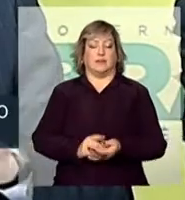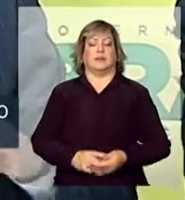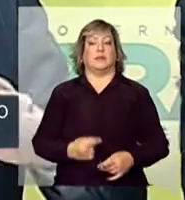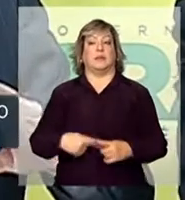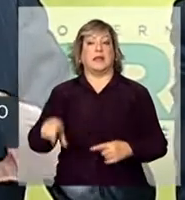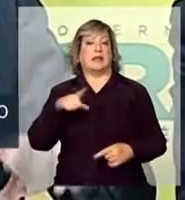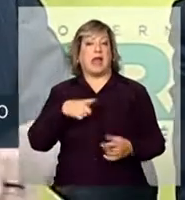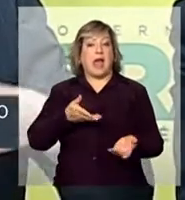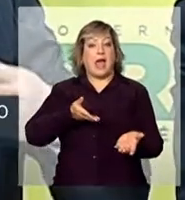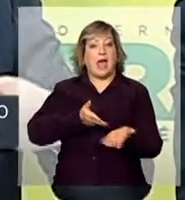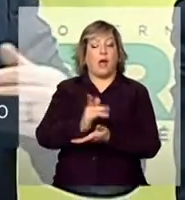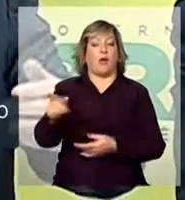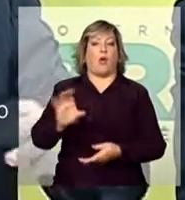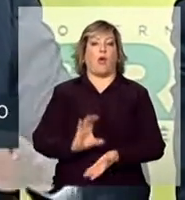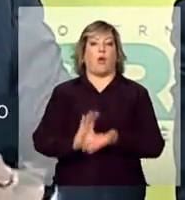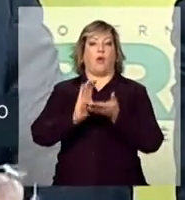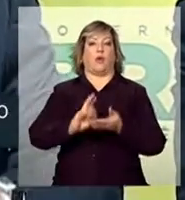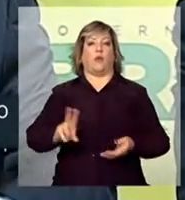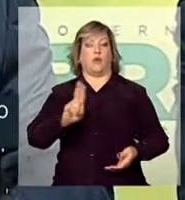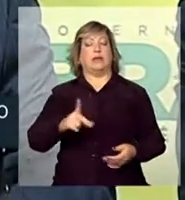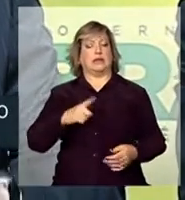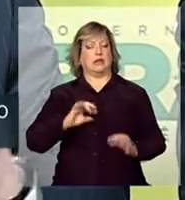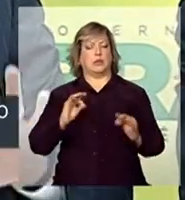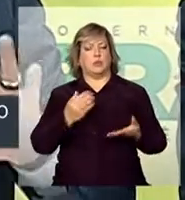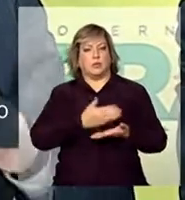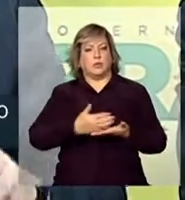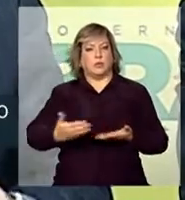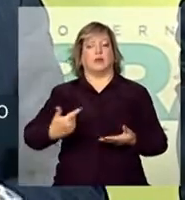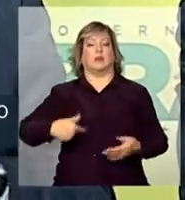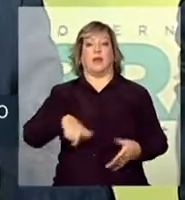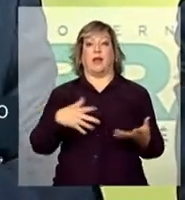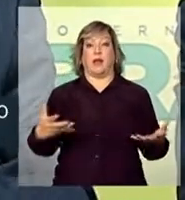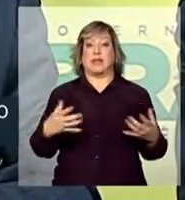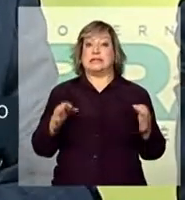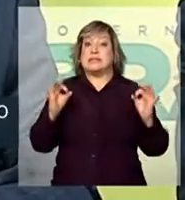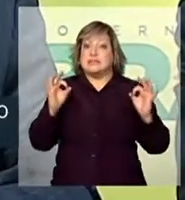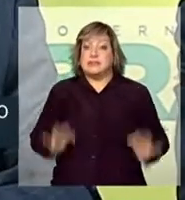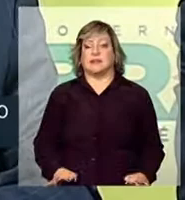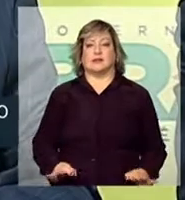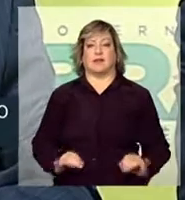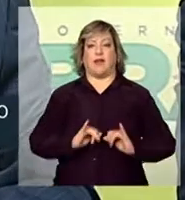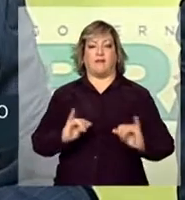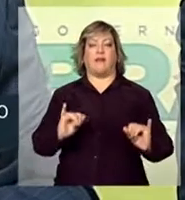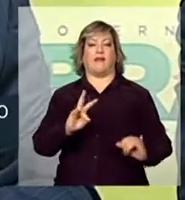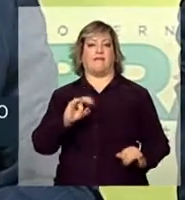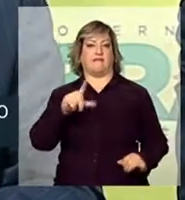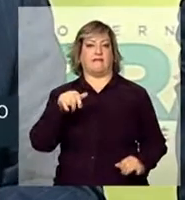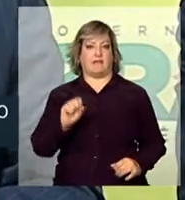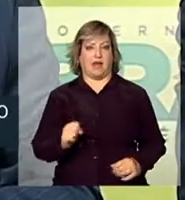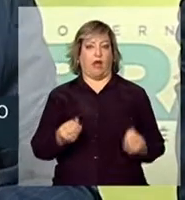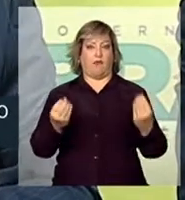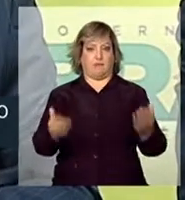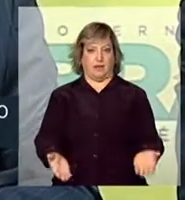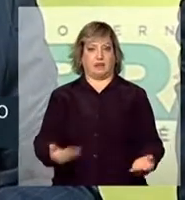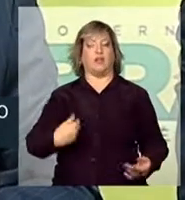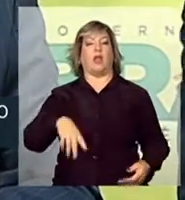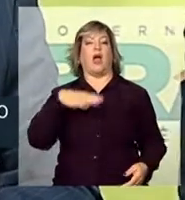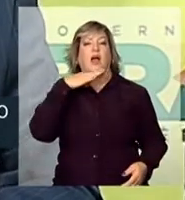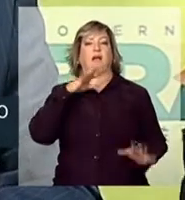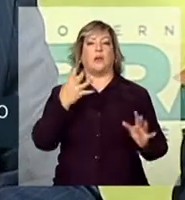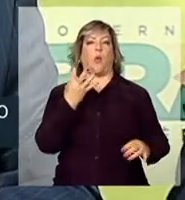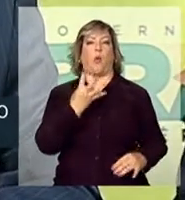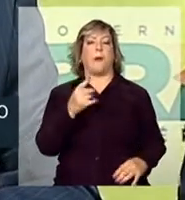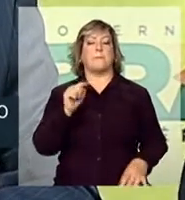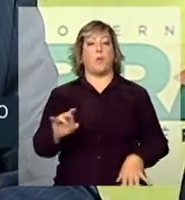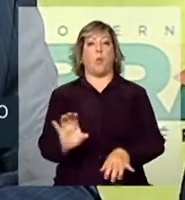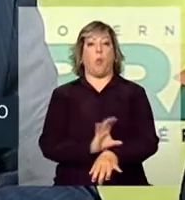aprovando o conselho Universitário mas tem todo um procedimento para quem a gente quer ter segurança EA oferta de vaca nós estimamos em torno de